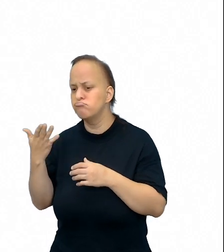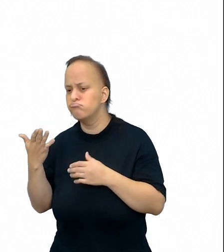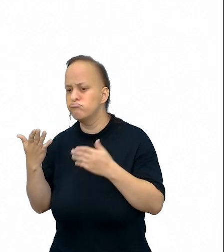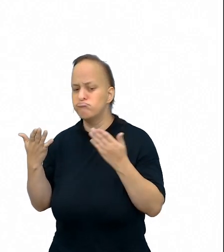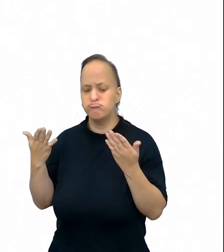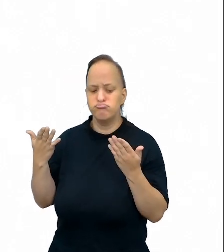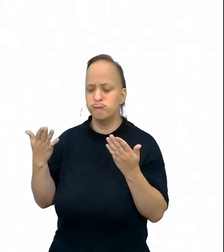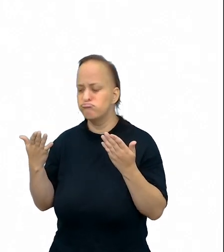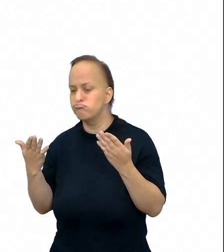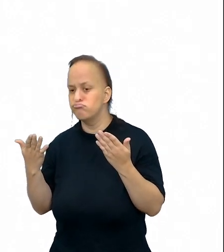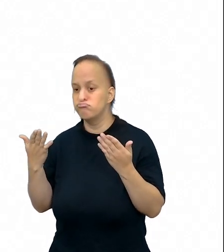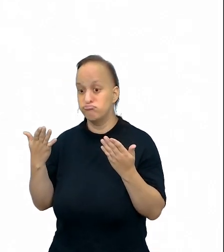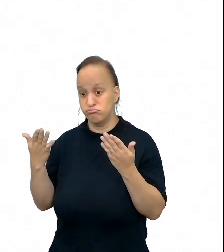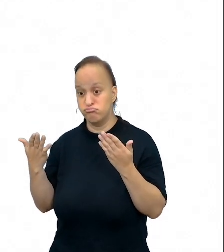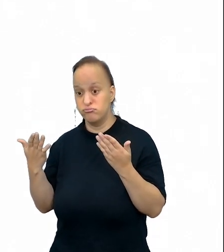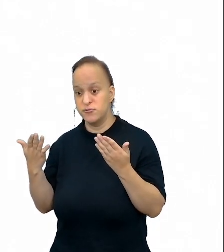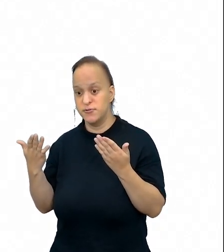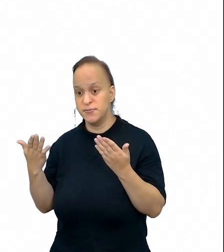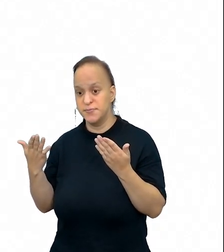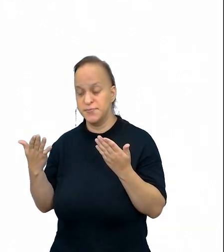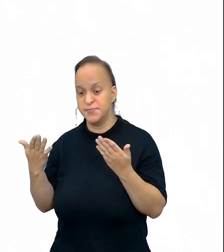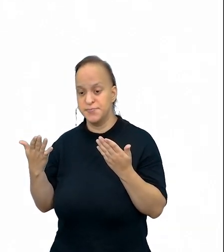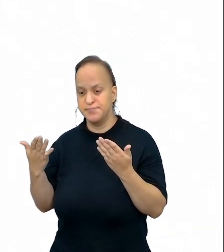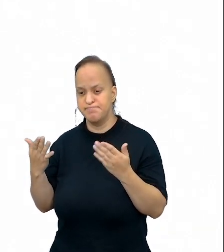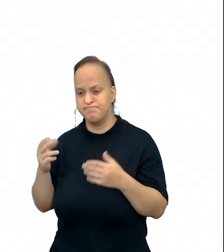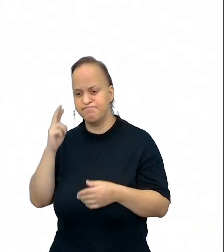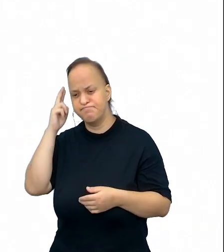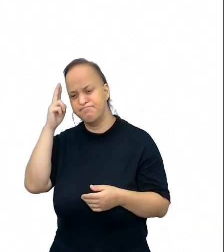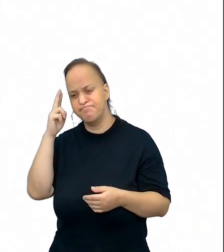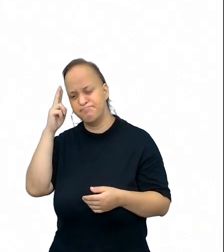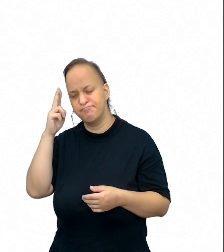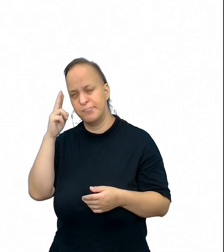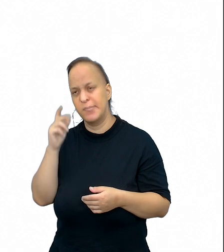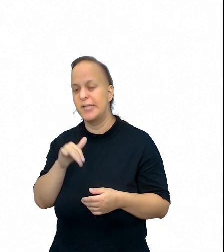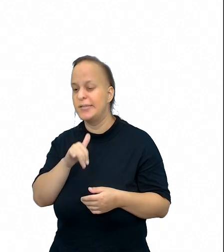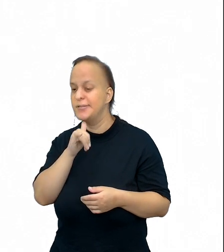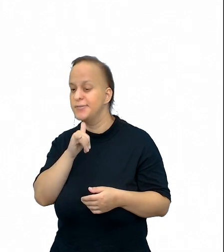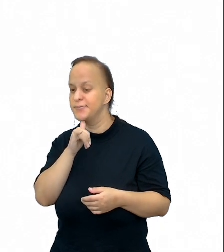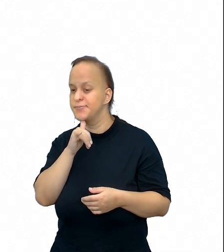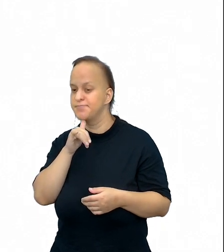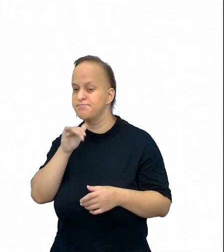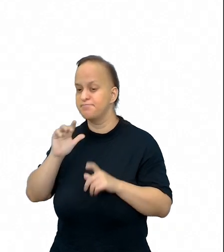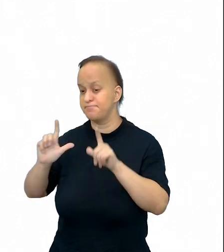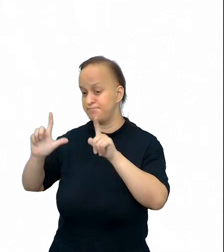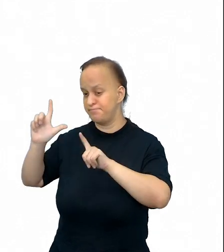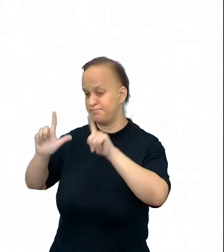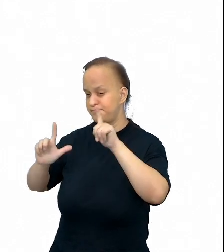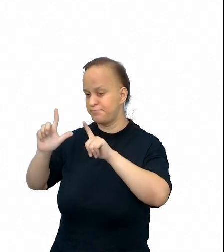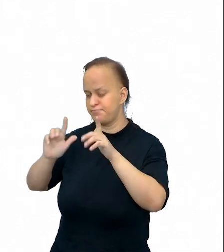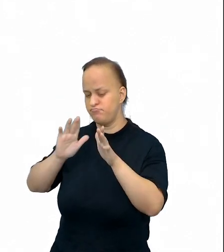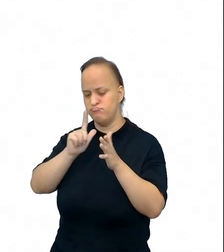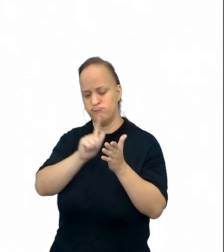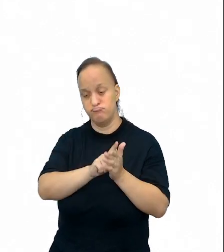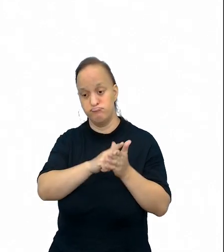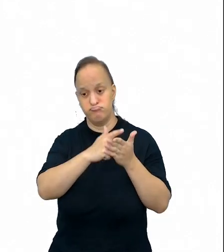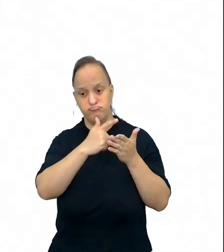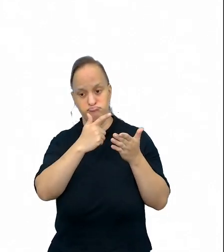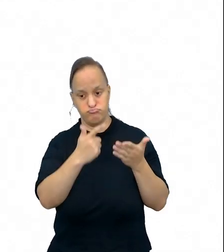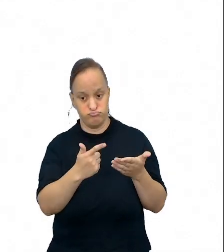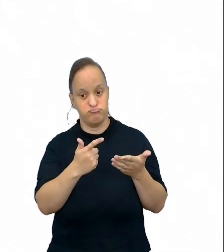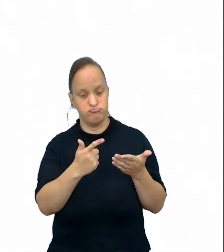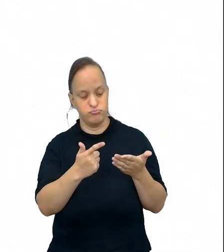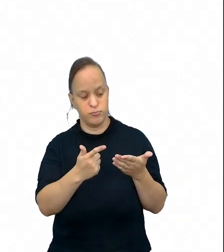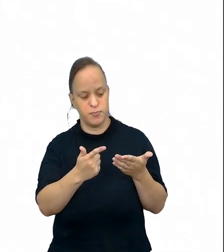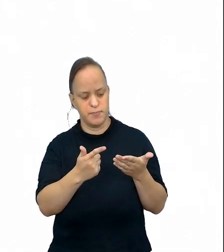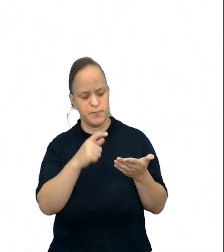de uma escrita mais formal, né, pensando nos jornais, né, então eles vão escrever um artigo de opinião. Por isso